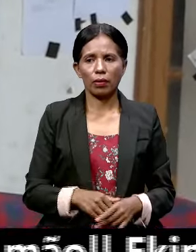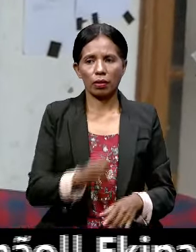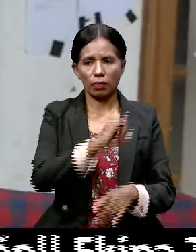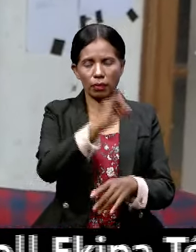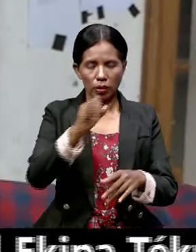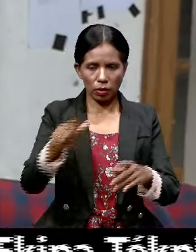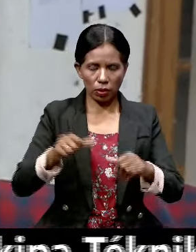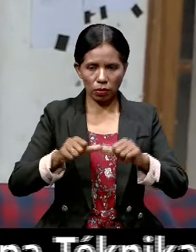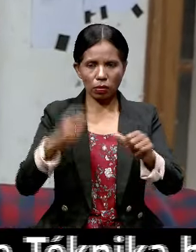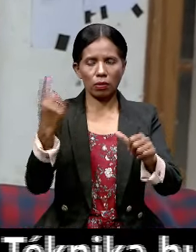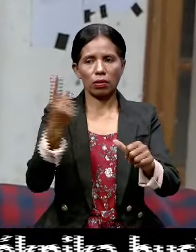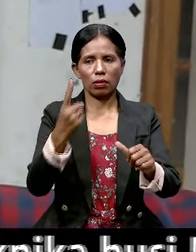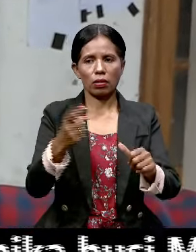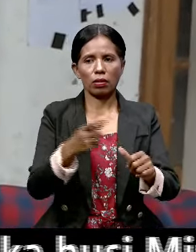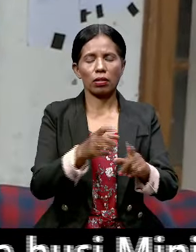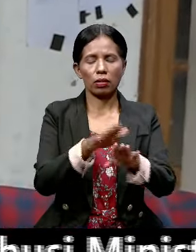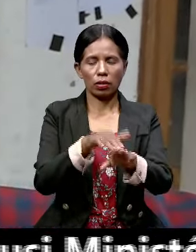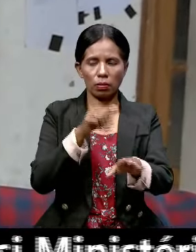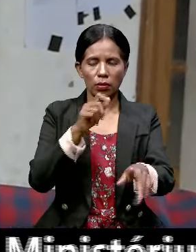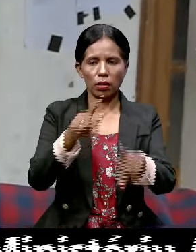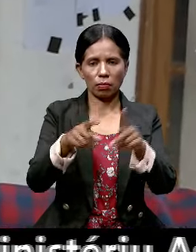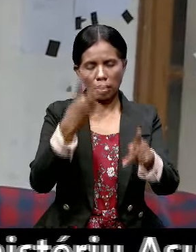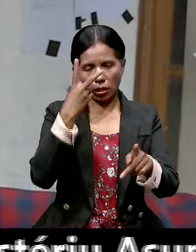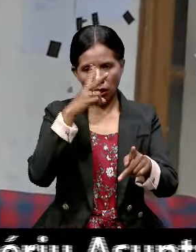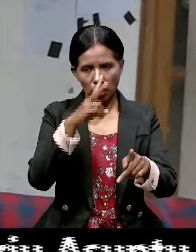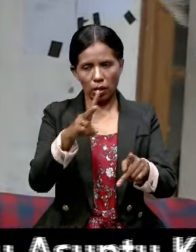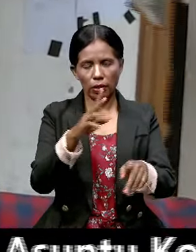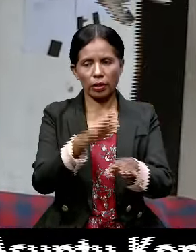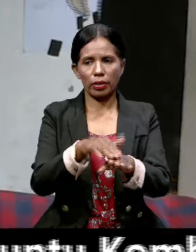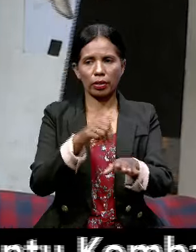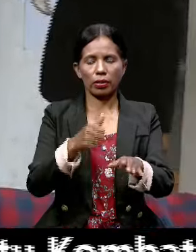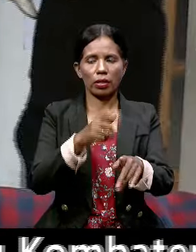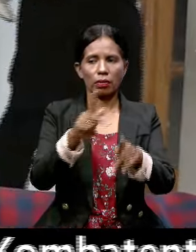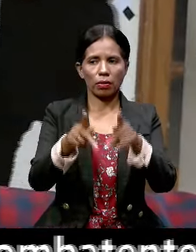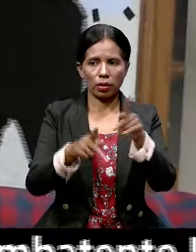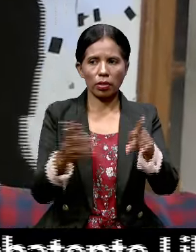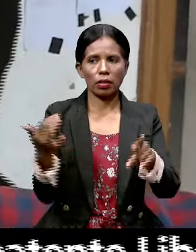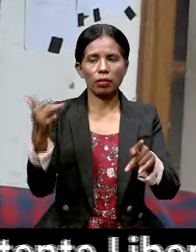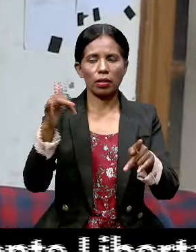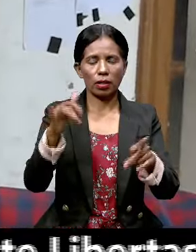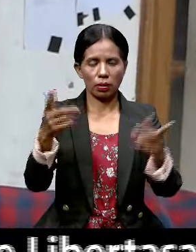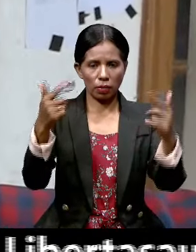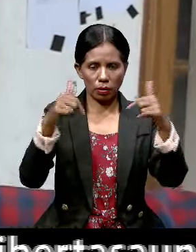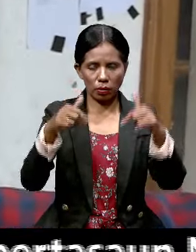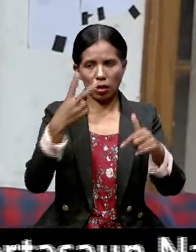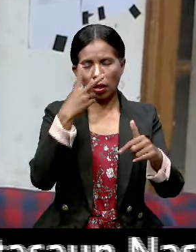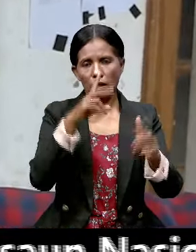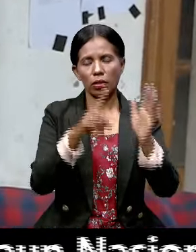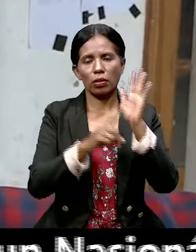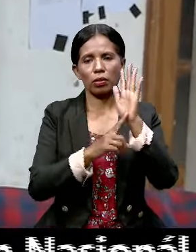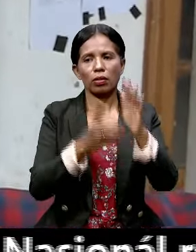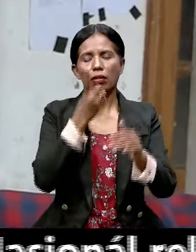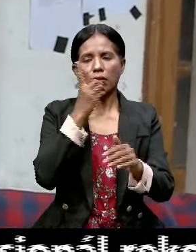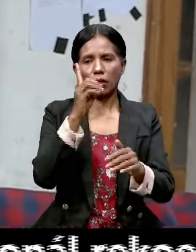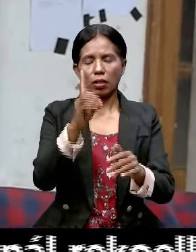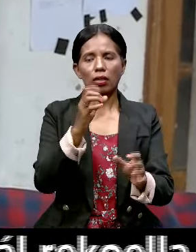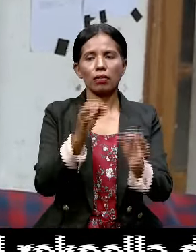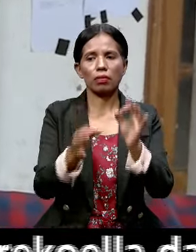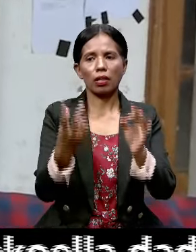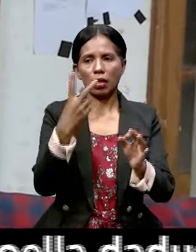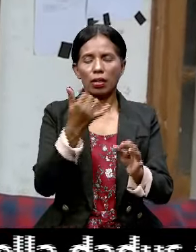investigação lá na fati, se seguro testemunha ou arguido não temos lesada, mas nem a tosse na declaração com a reba que está